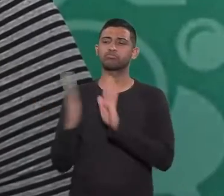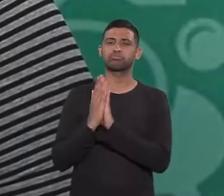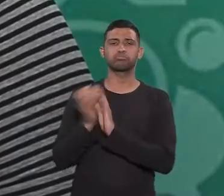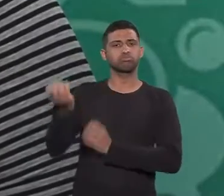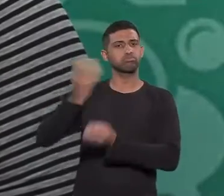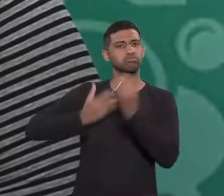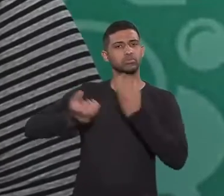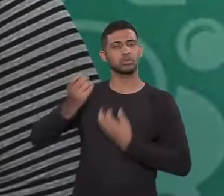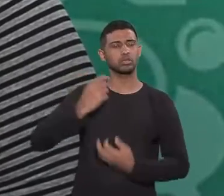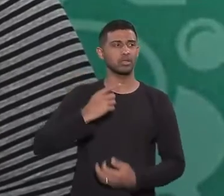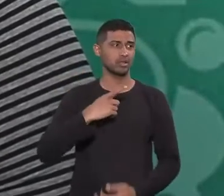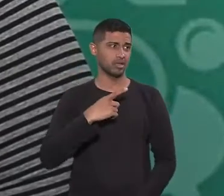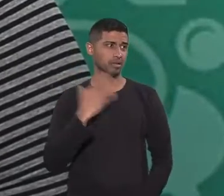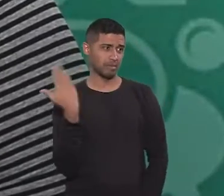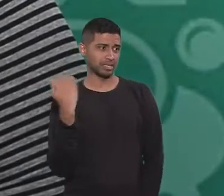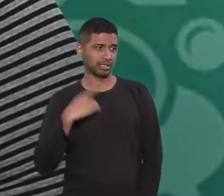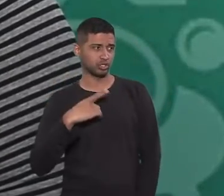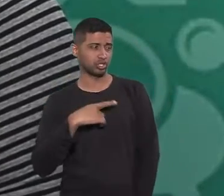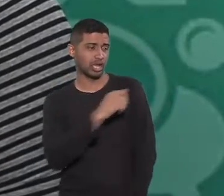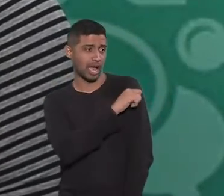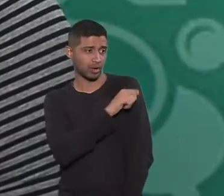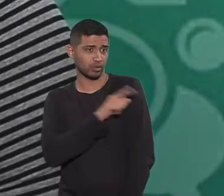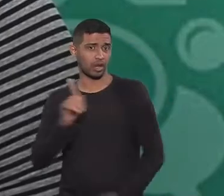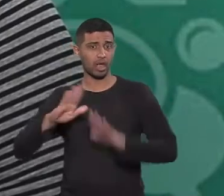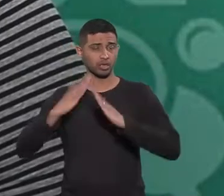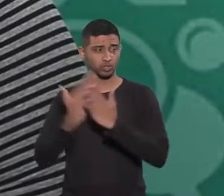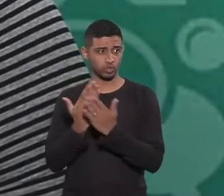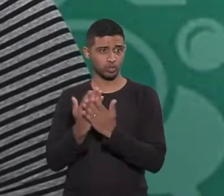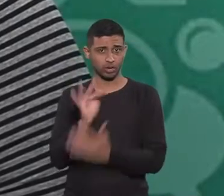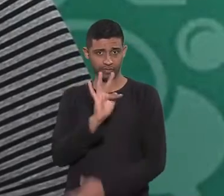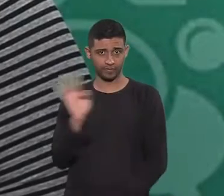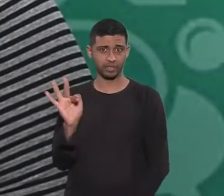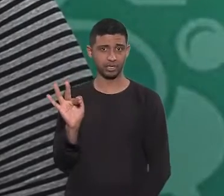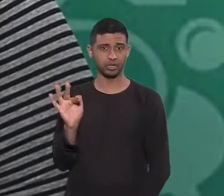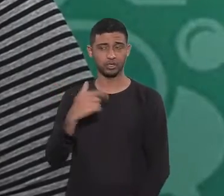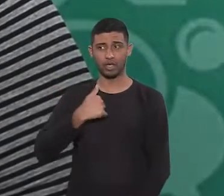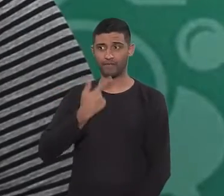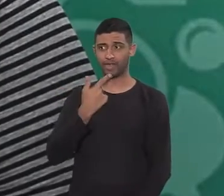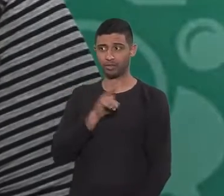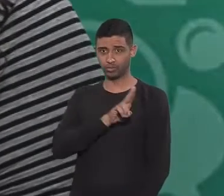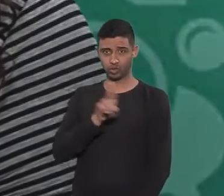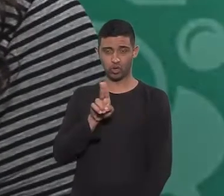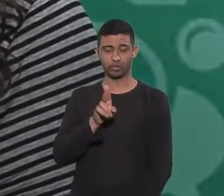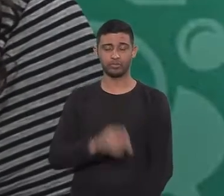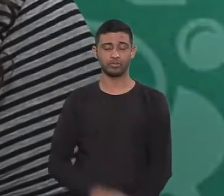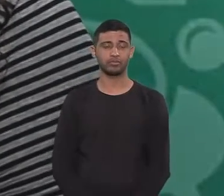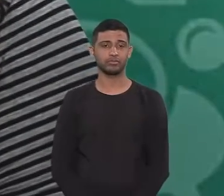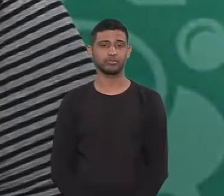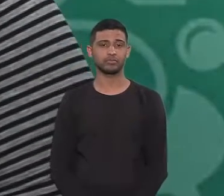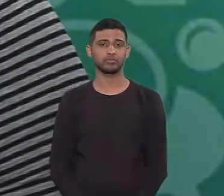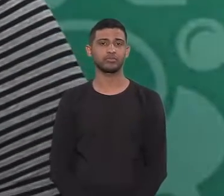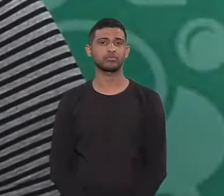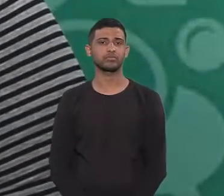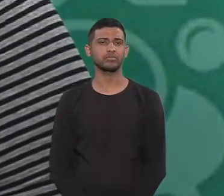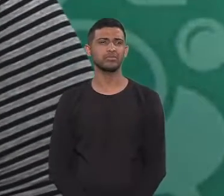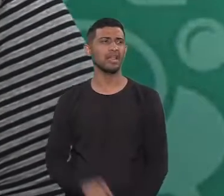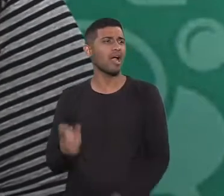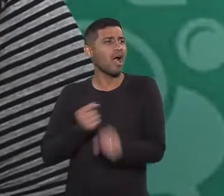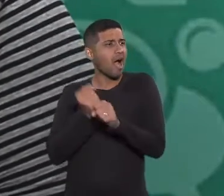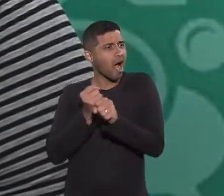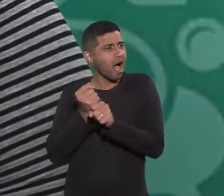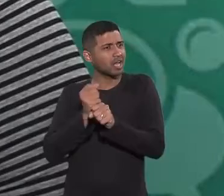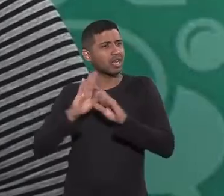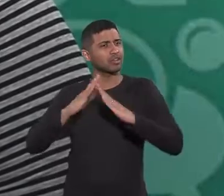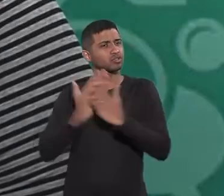E ele um dia me contou que ele tinha sido aluno de um colégio federal, desses colégios que a gente citou, públicos federais,